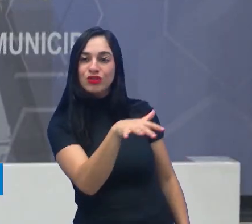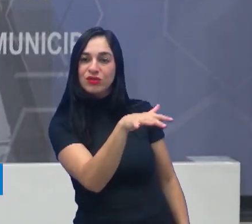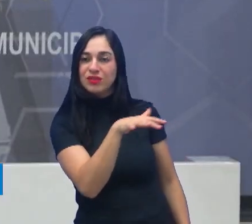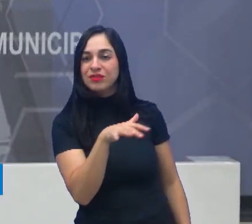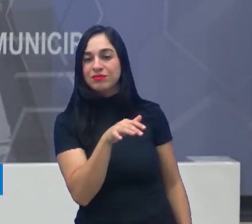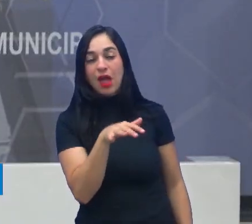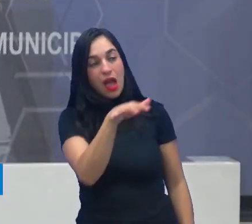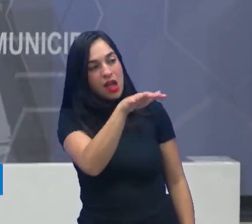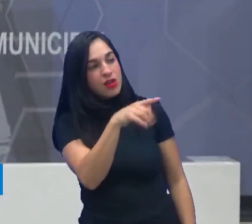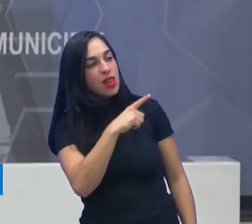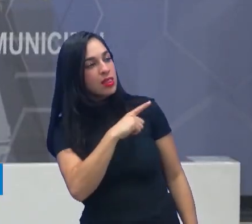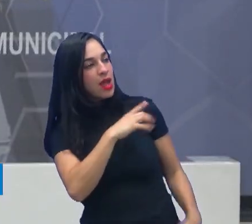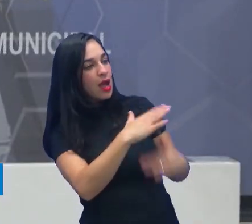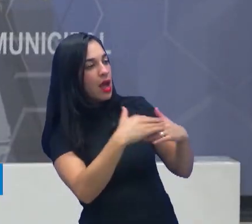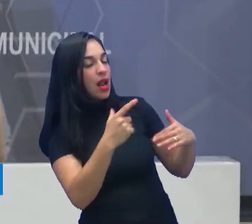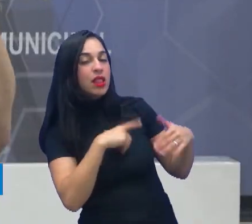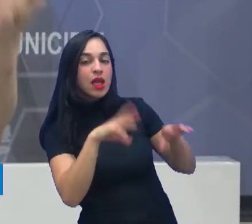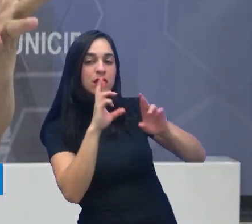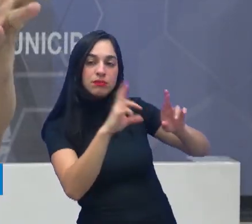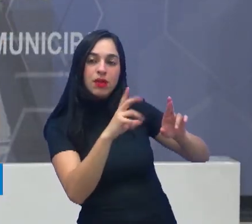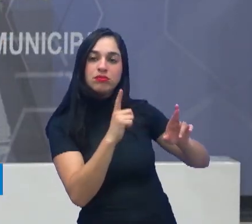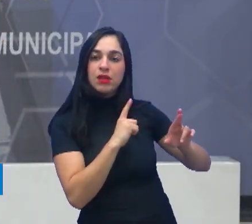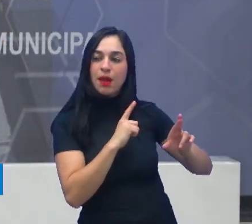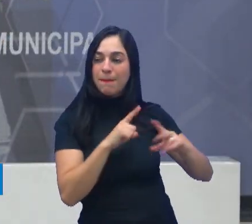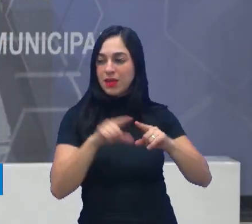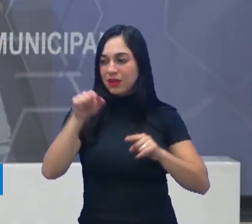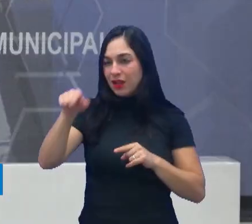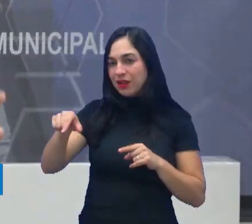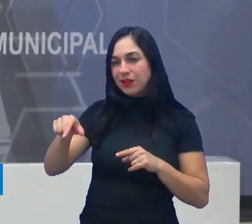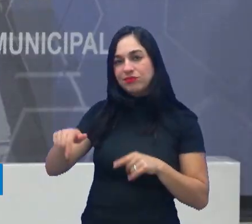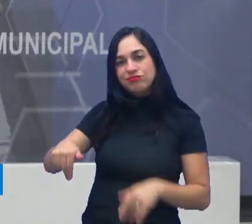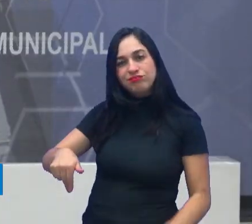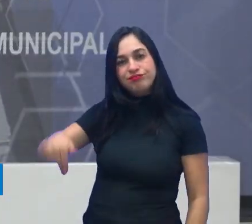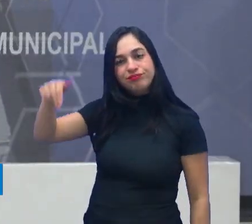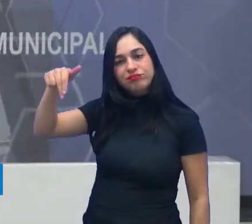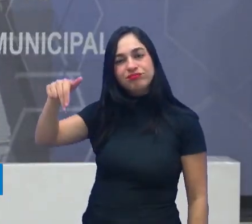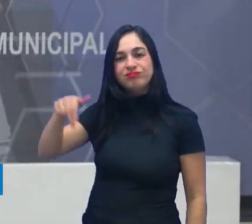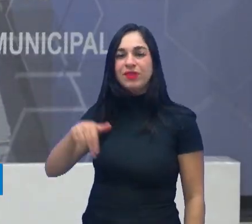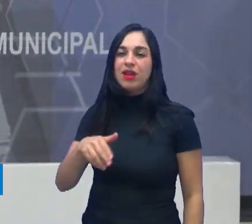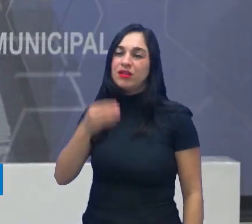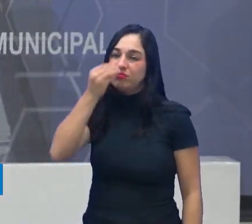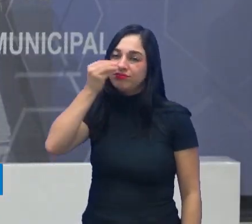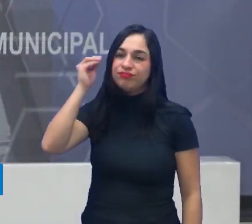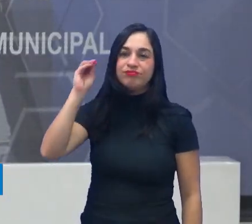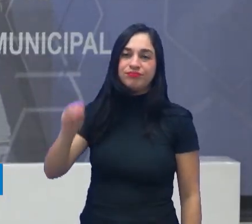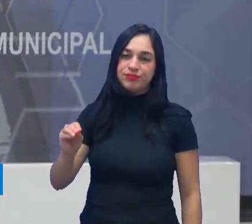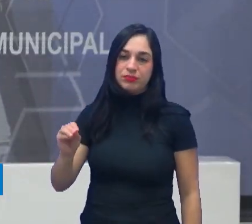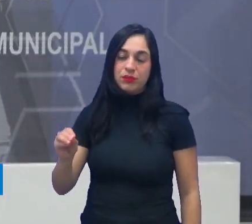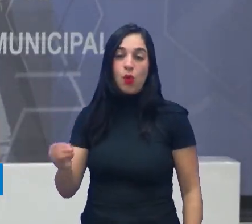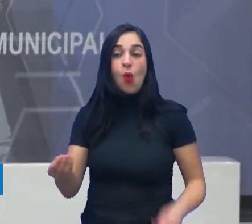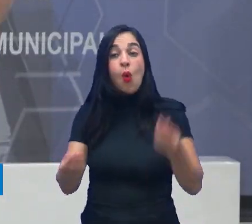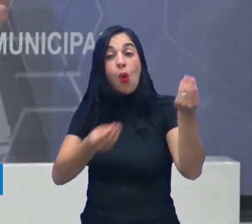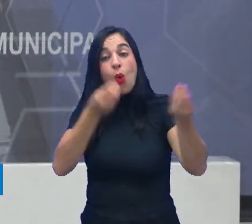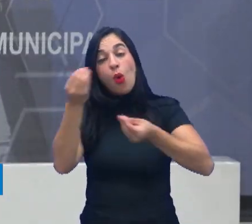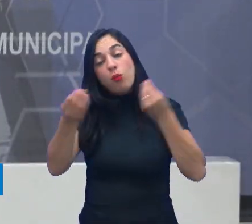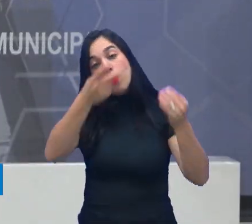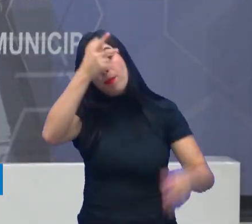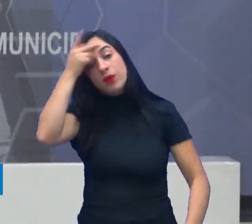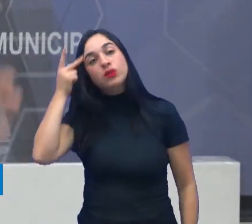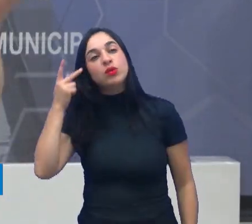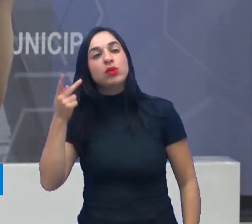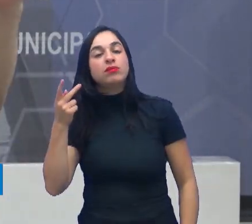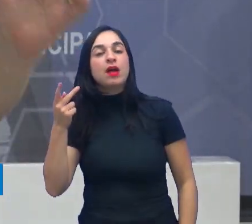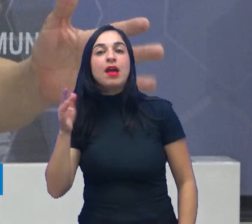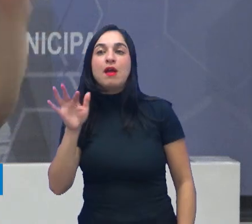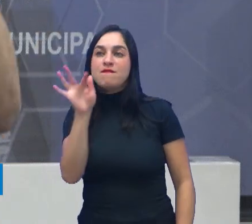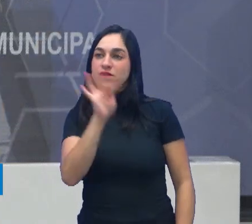é possível que alguém desça, alguém estudado, alguém que fez faculdade para aquilo, desça na região e fala, vou fazer uma